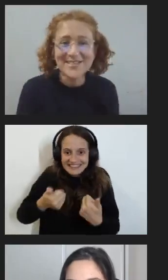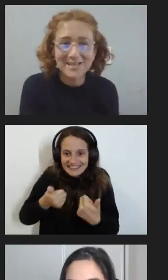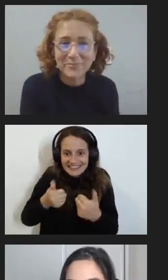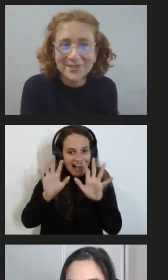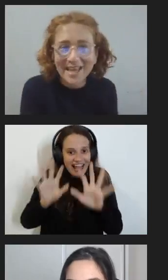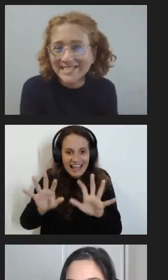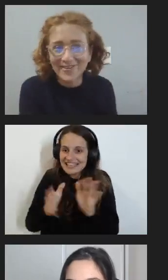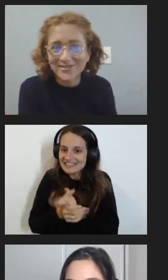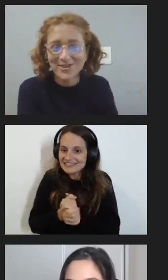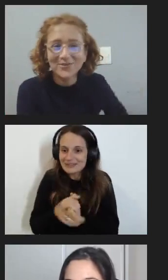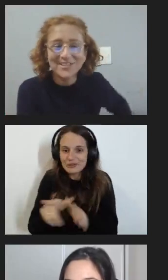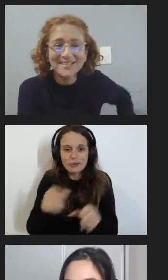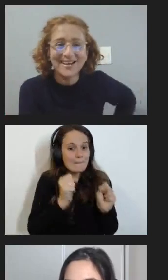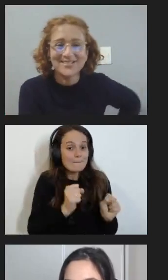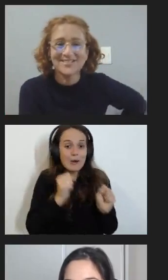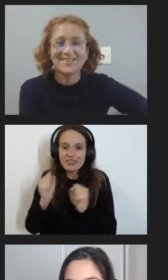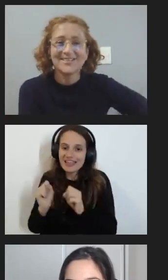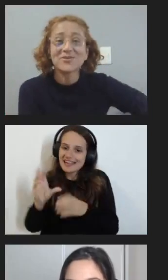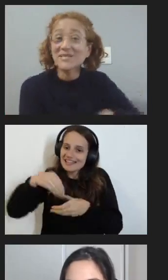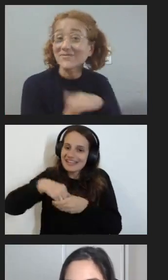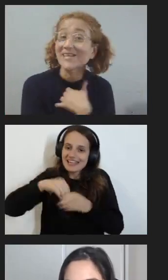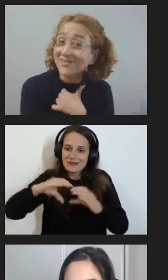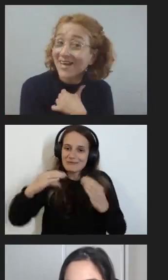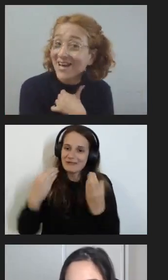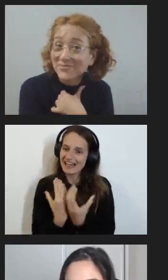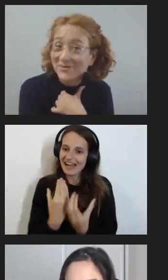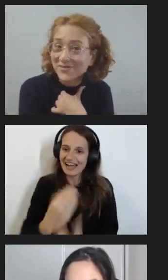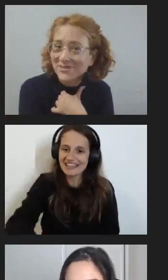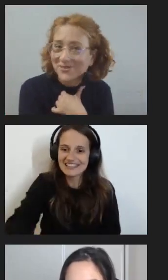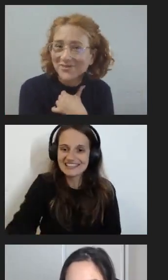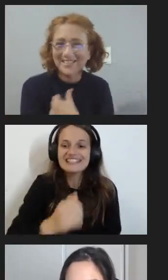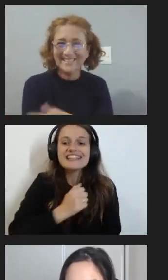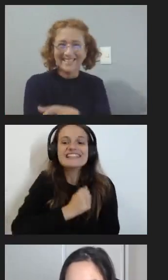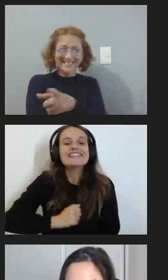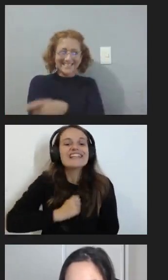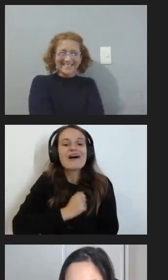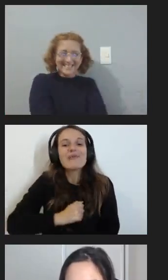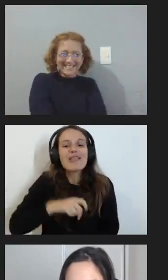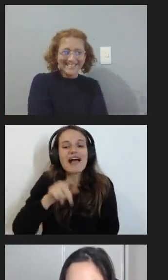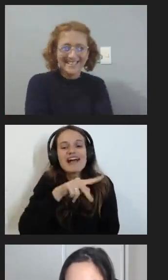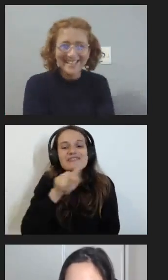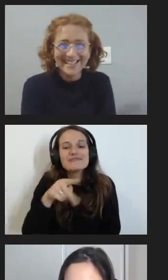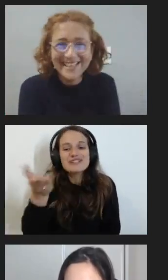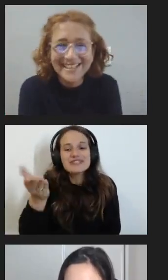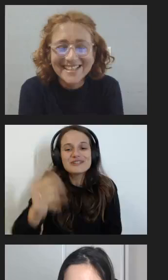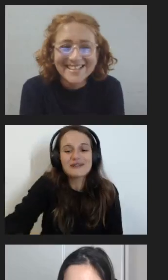essa potência da nossa comunidade. Inclusive, saudade, professor.